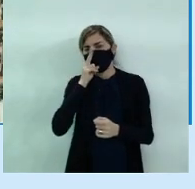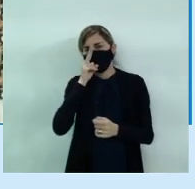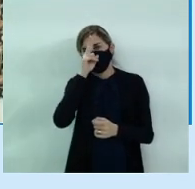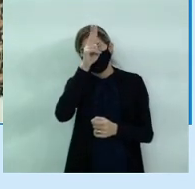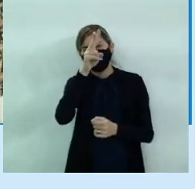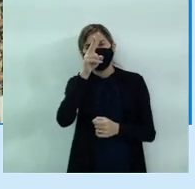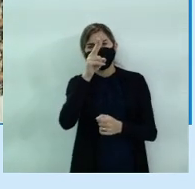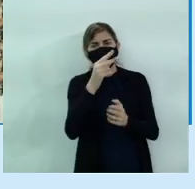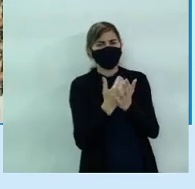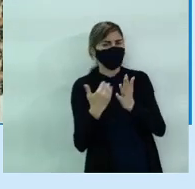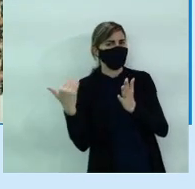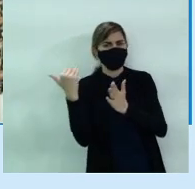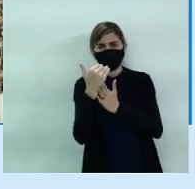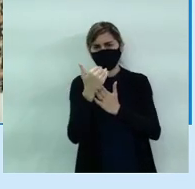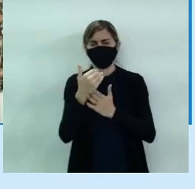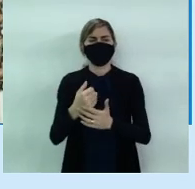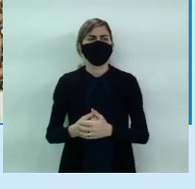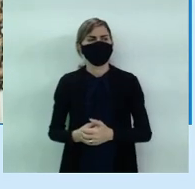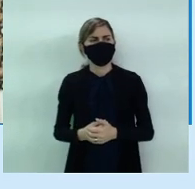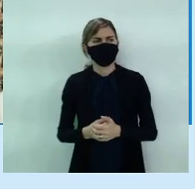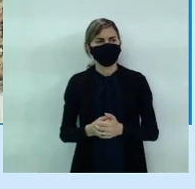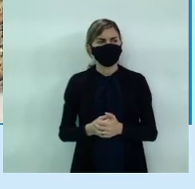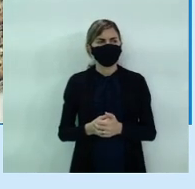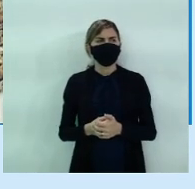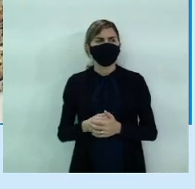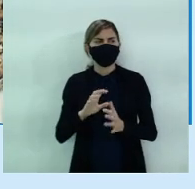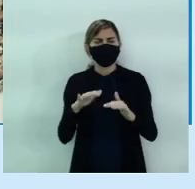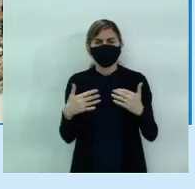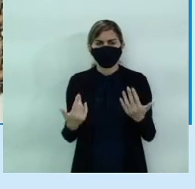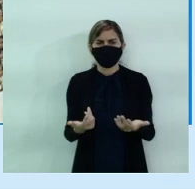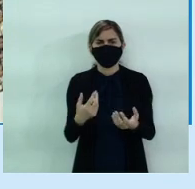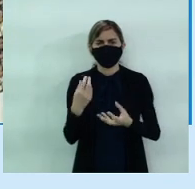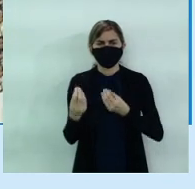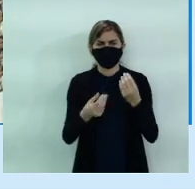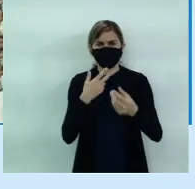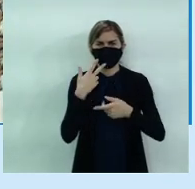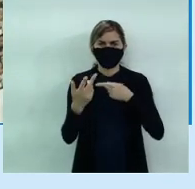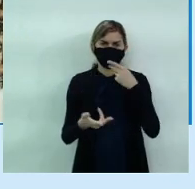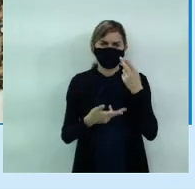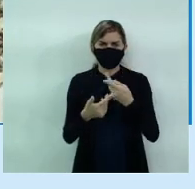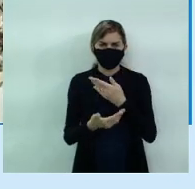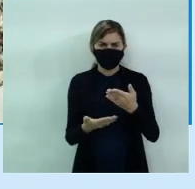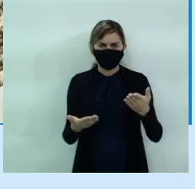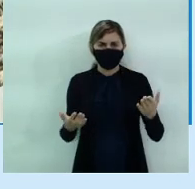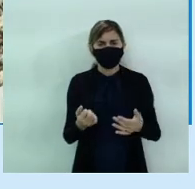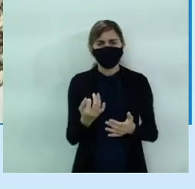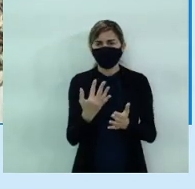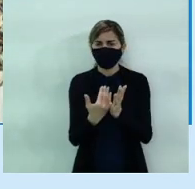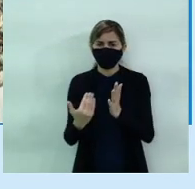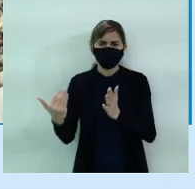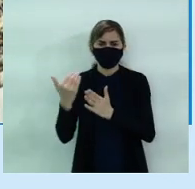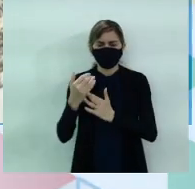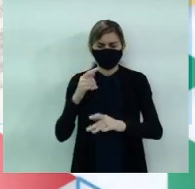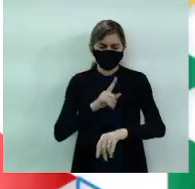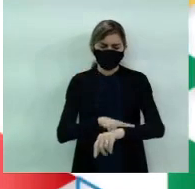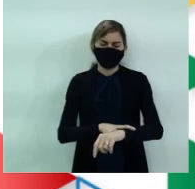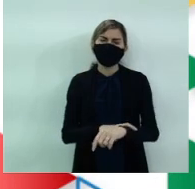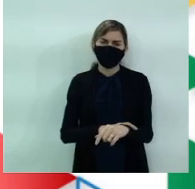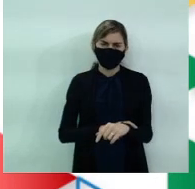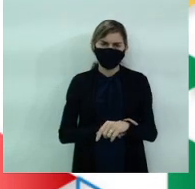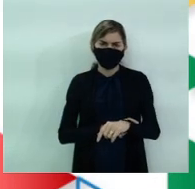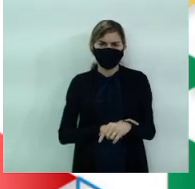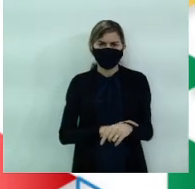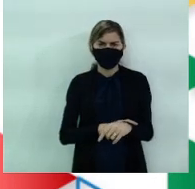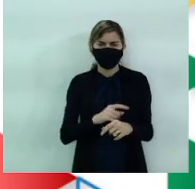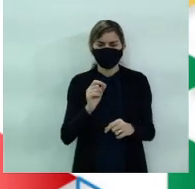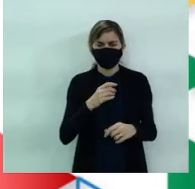força muito maior. Então, como eu estava dizendo para vocês, quanto maior for o tempo, né,